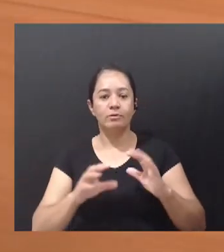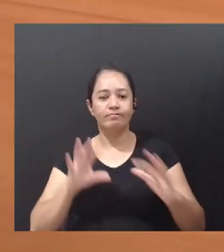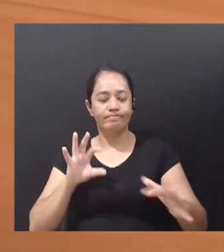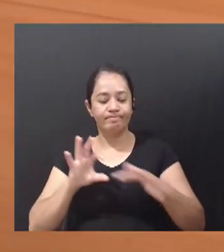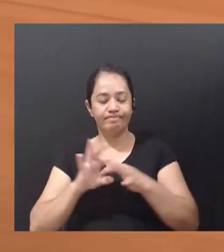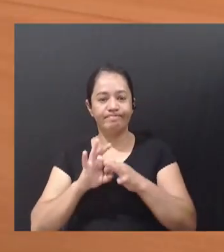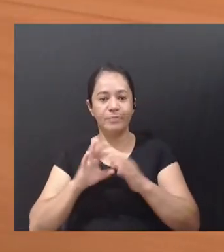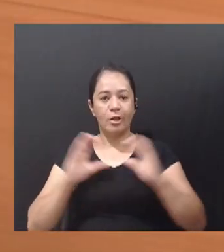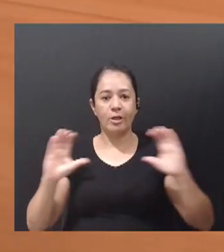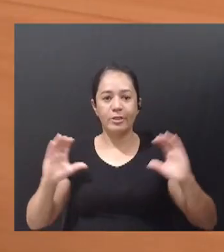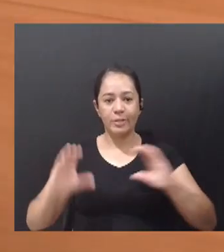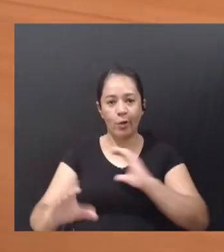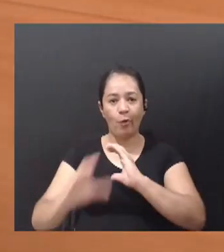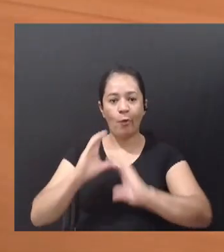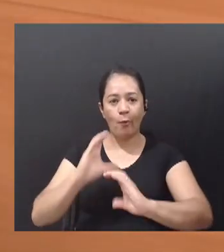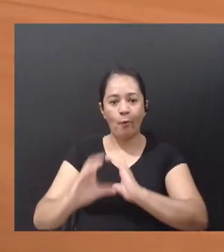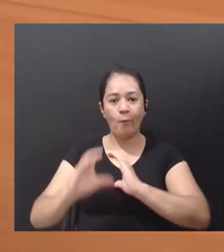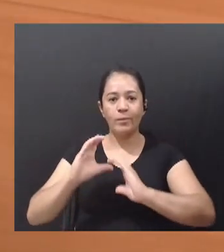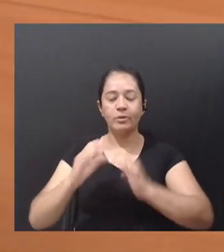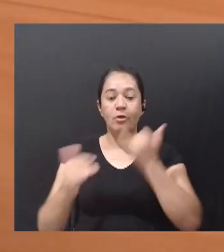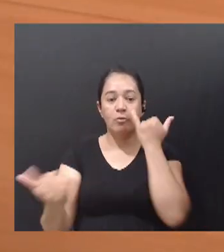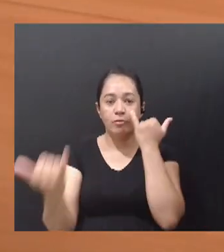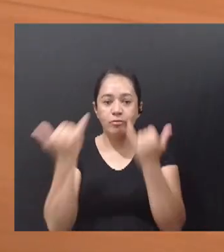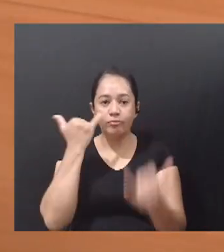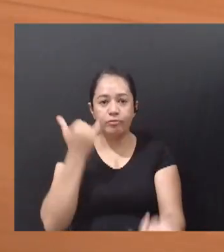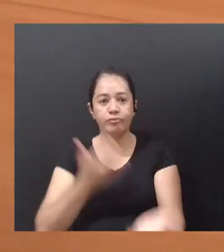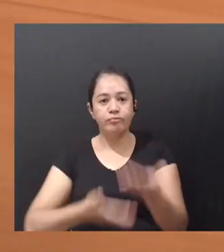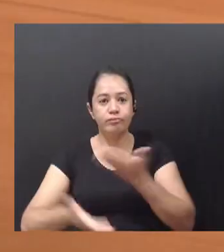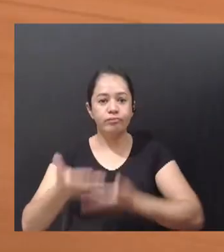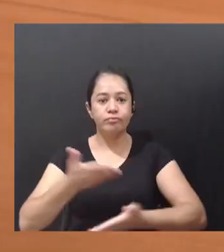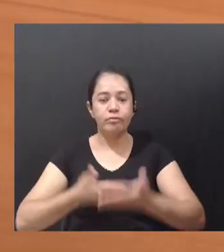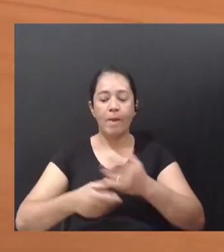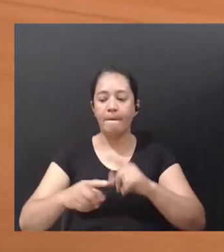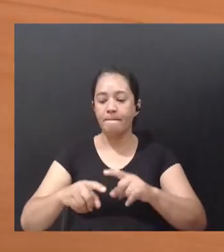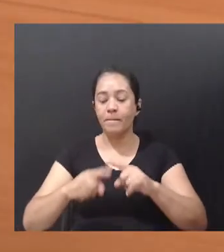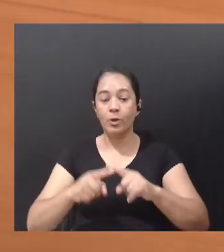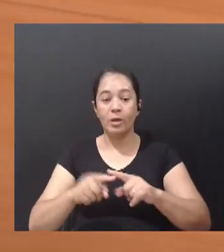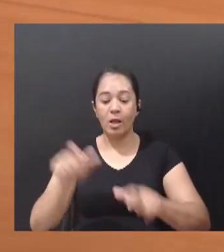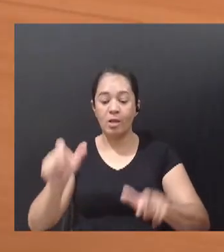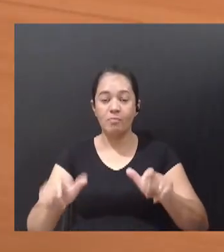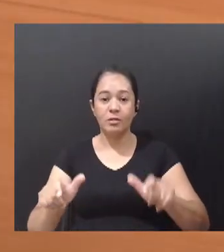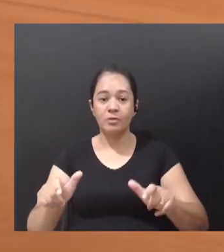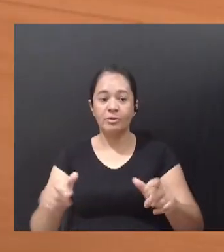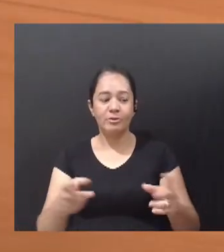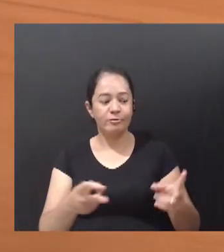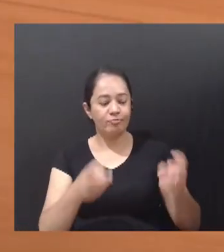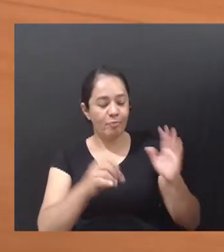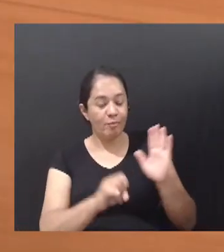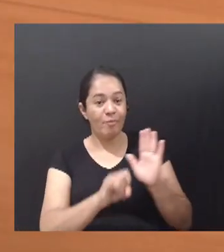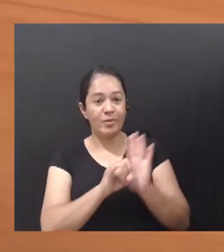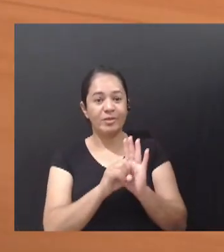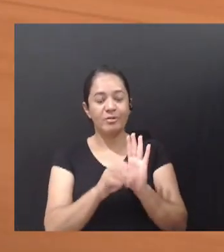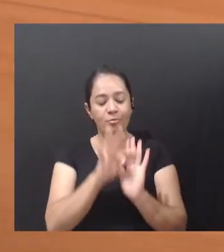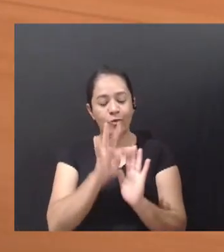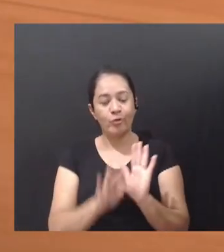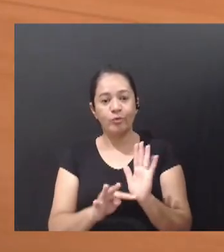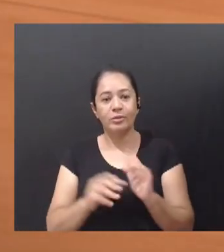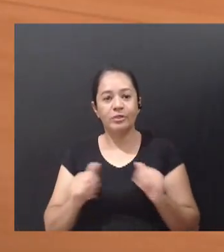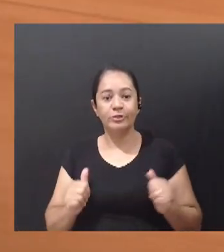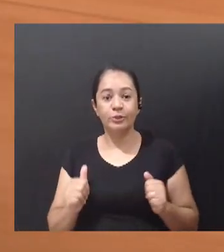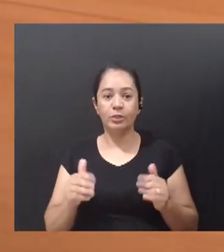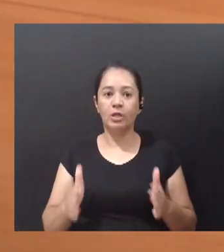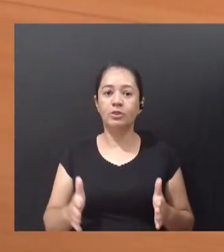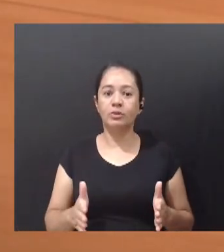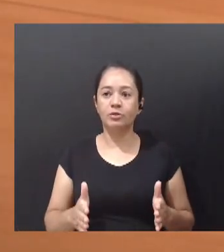comunicação, né? Essa passa de informação. Aí acaba que as pessoas acabam se identificando nas palavras, nas ações que